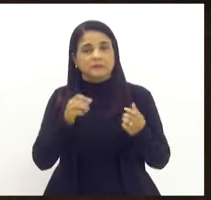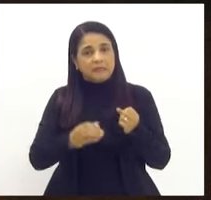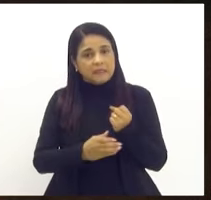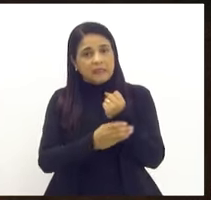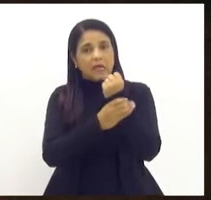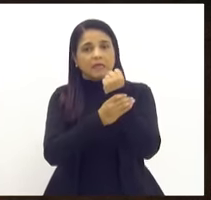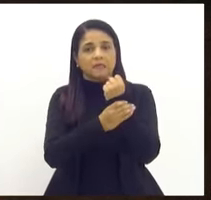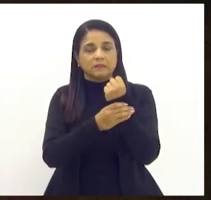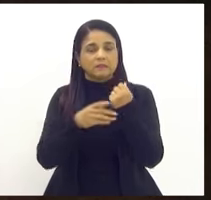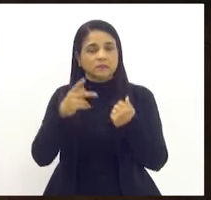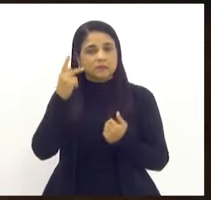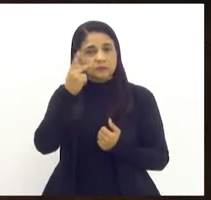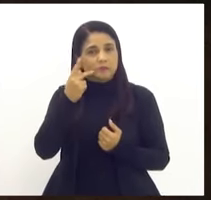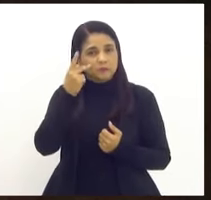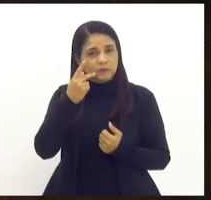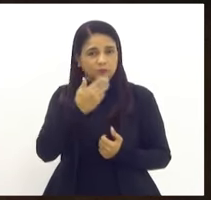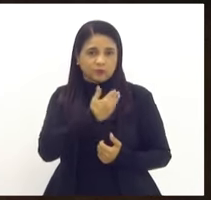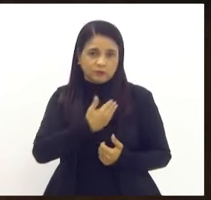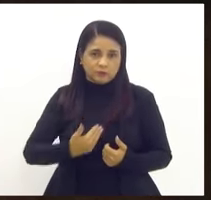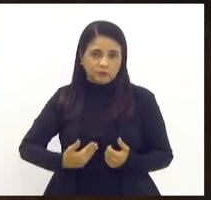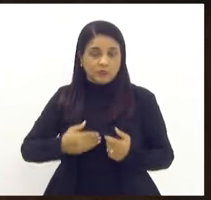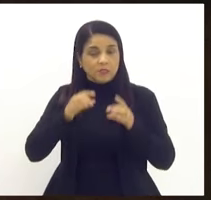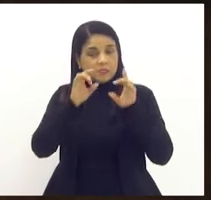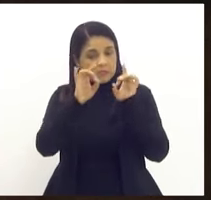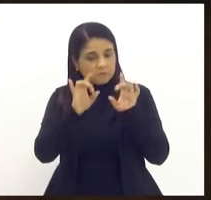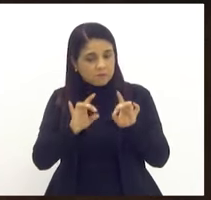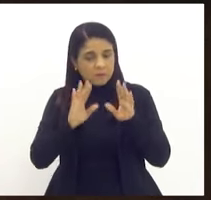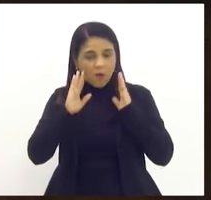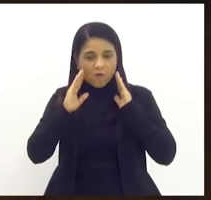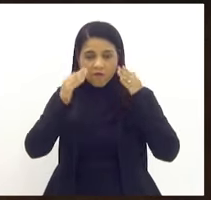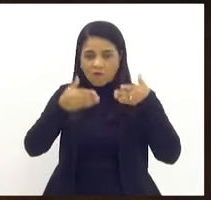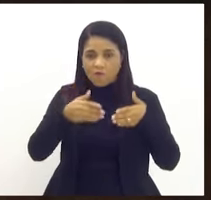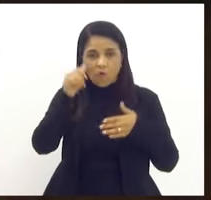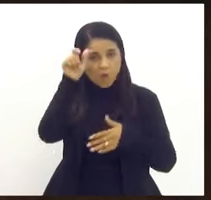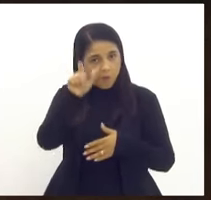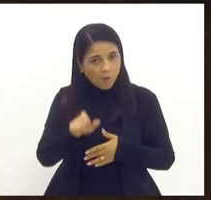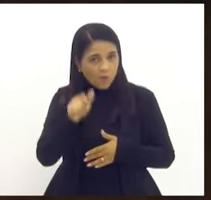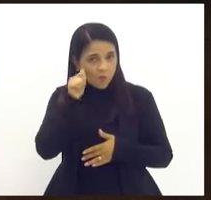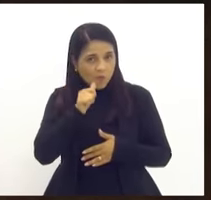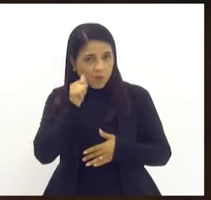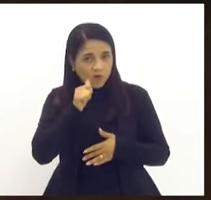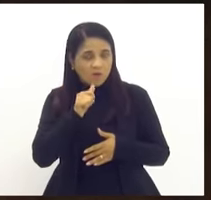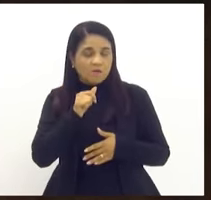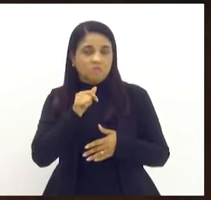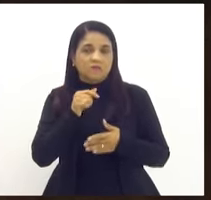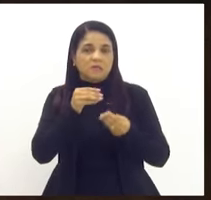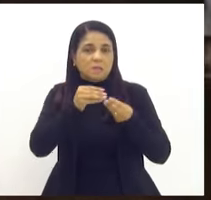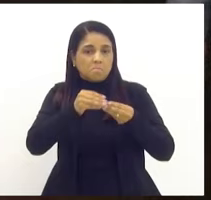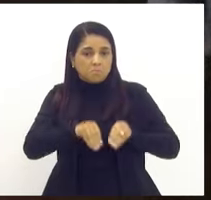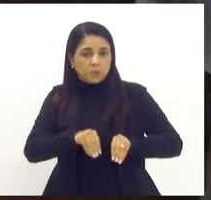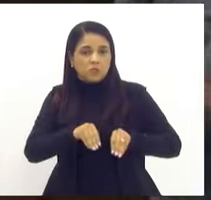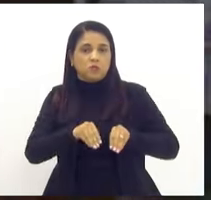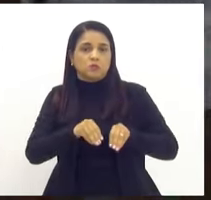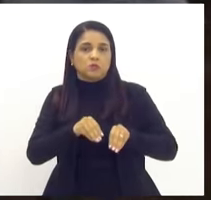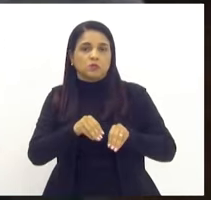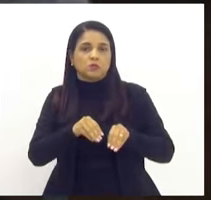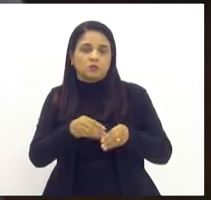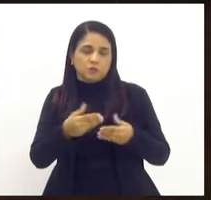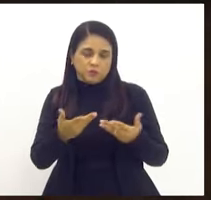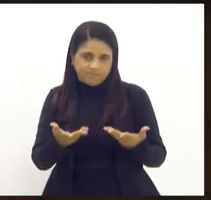aiz das políticas públicas em especial mulheres pode ter aí um impacto de